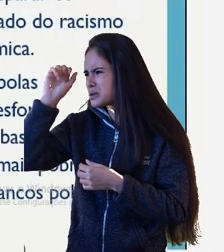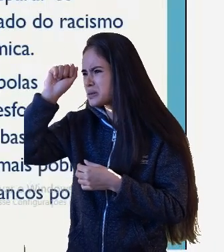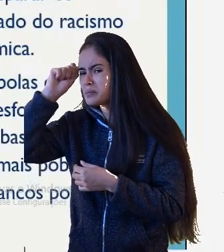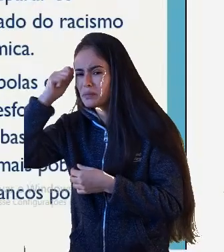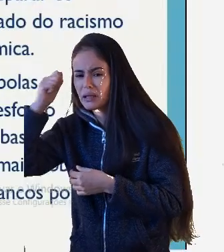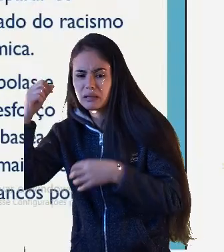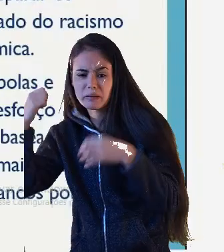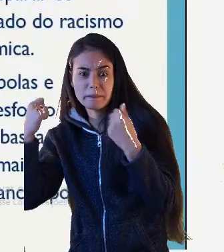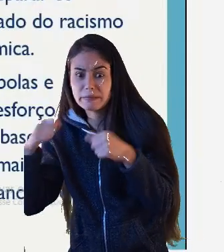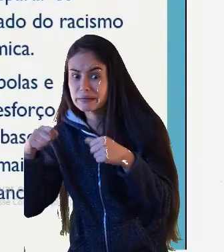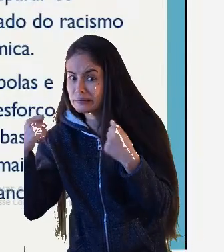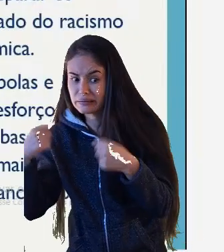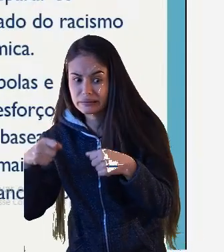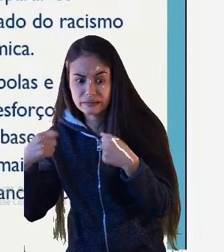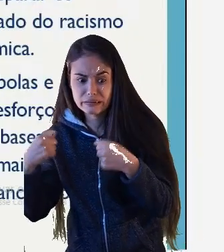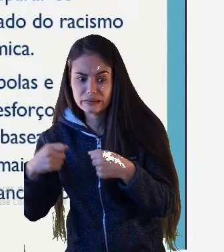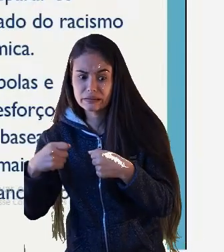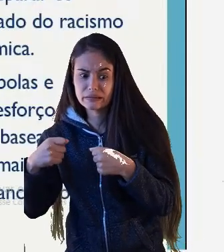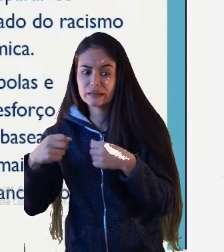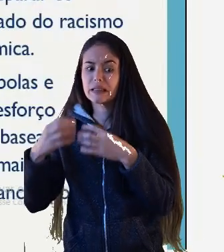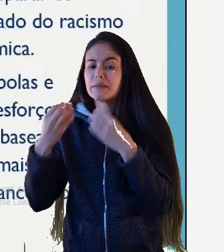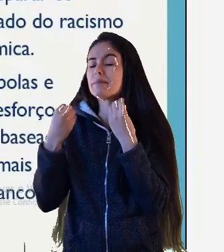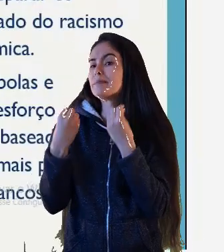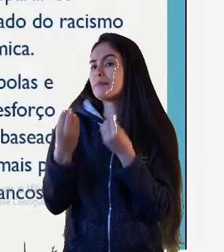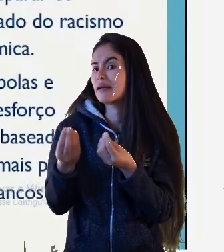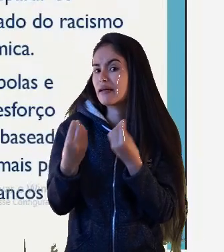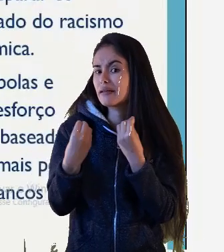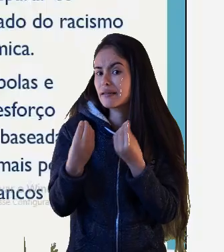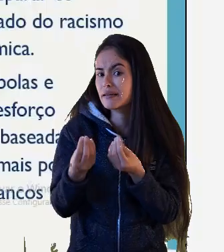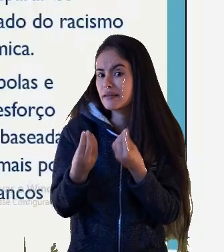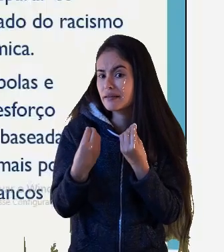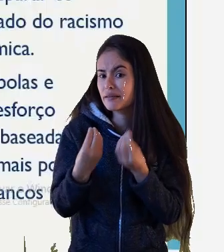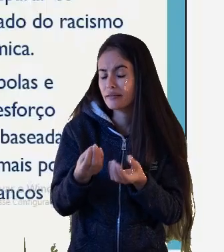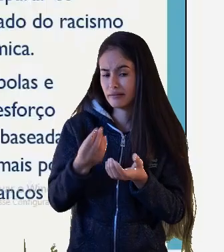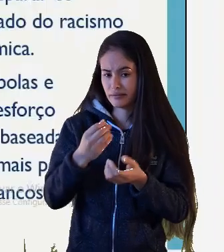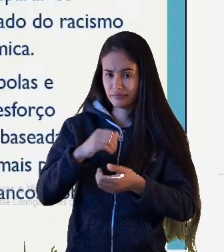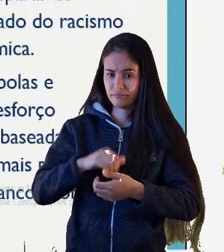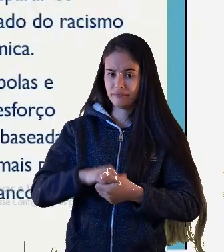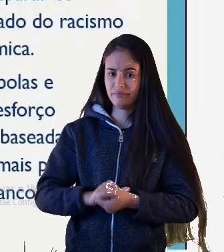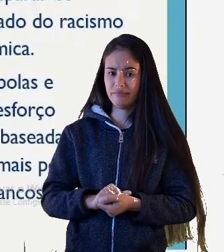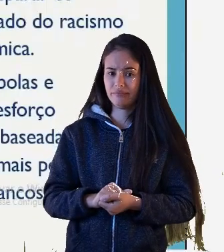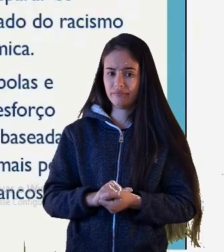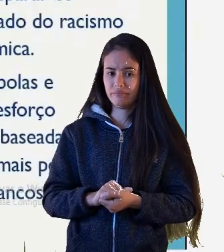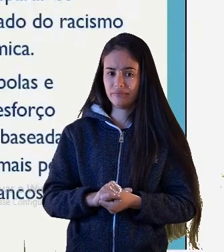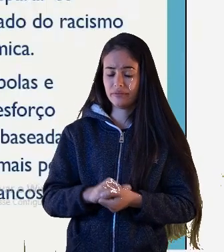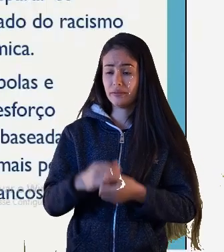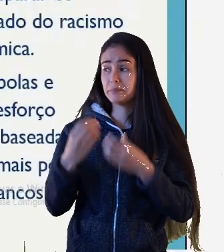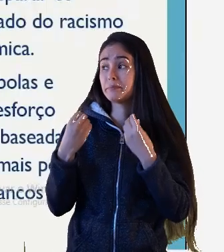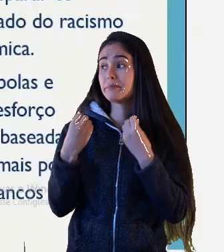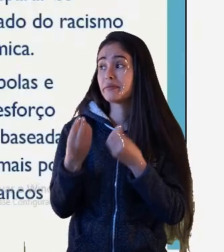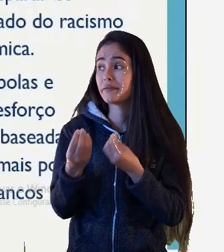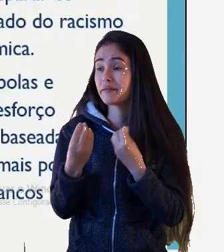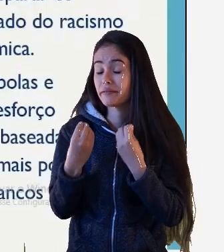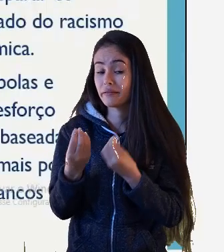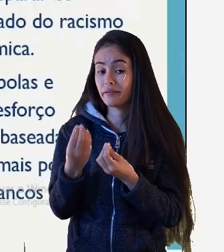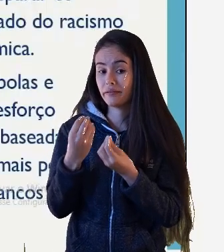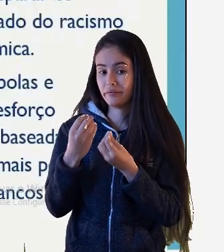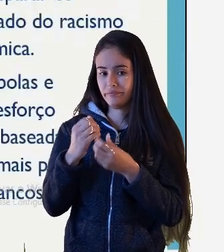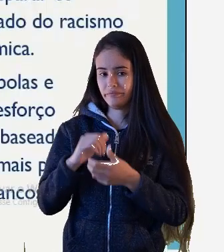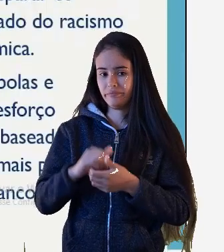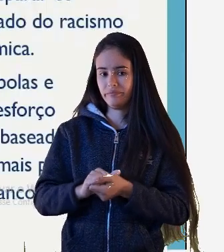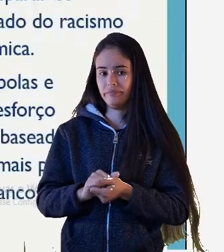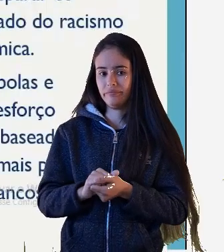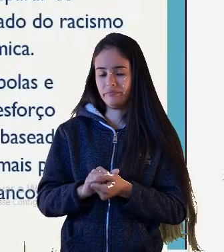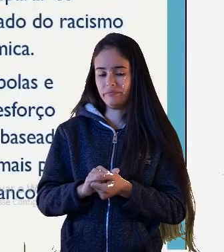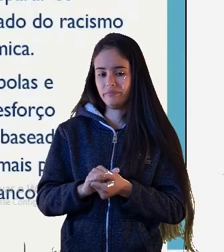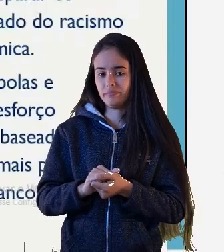nas universidades federais, que sempre foi o contrário, né? Universidades federais cheia de gente que não precisava pagar, e as particulares cheias de gente trabalhando para poder pagar quando não podia pagar,